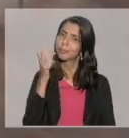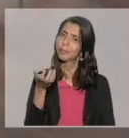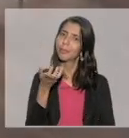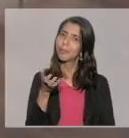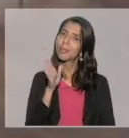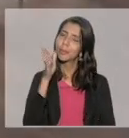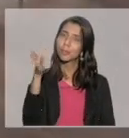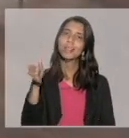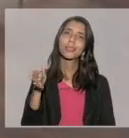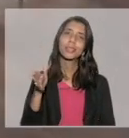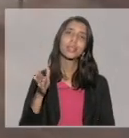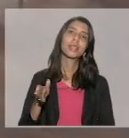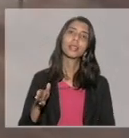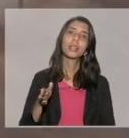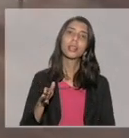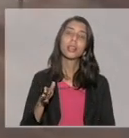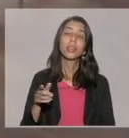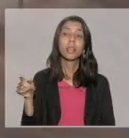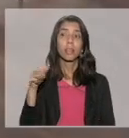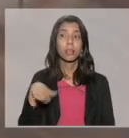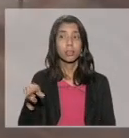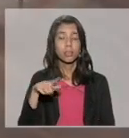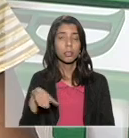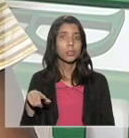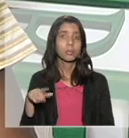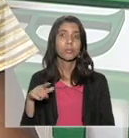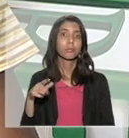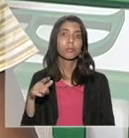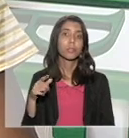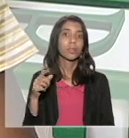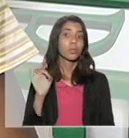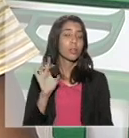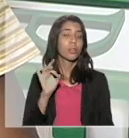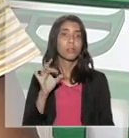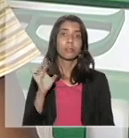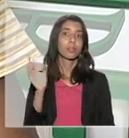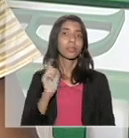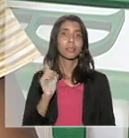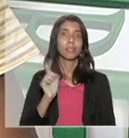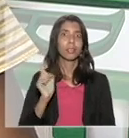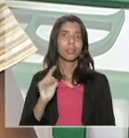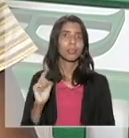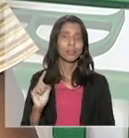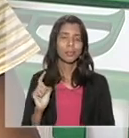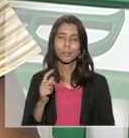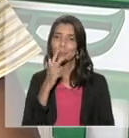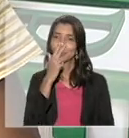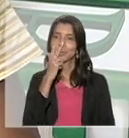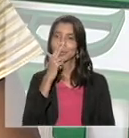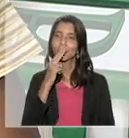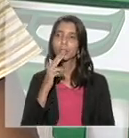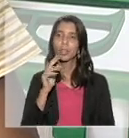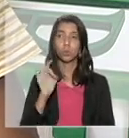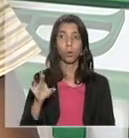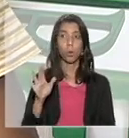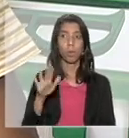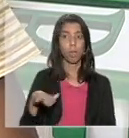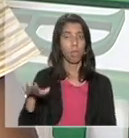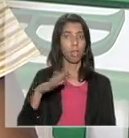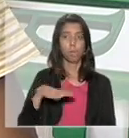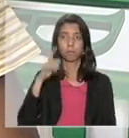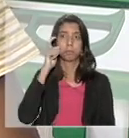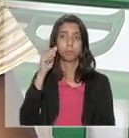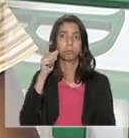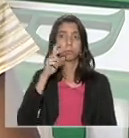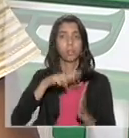quero ir, acampamento. eu E as quero ir. crianças perceberam assim, que elas não estão sozinhas, não tem esse interesse. Não é só elas